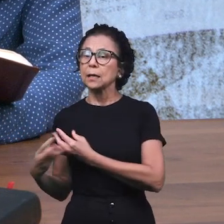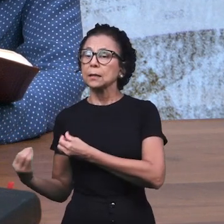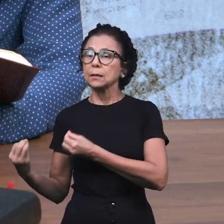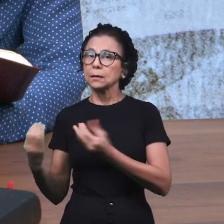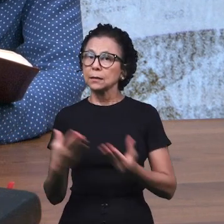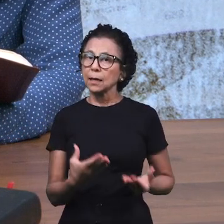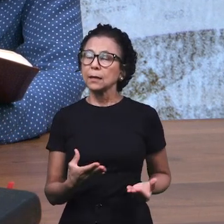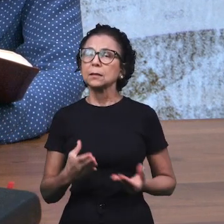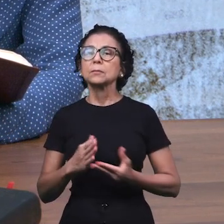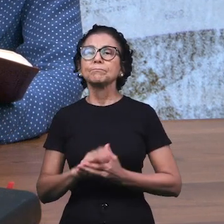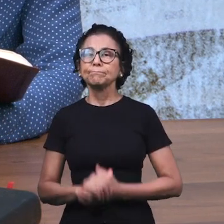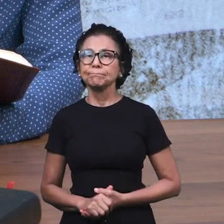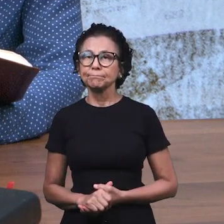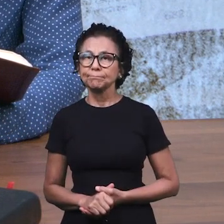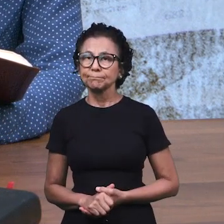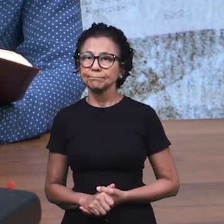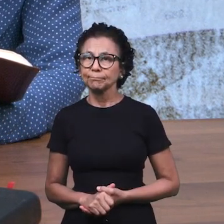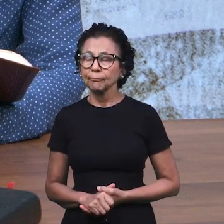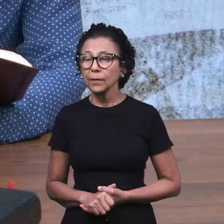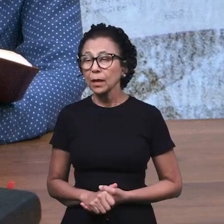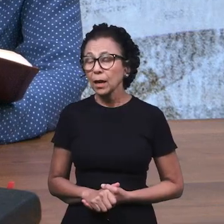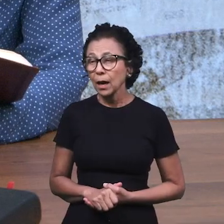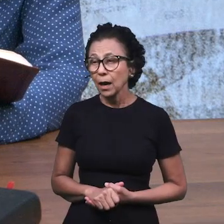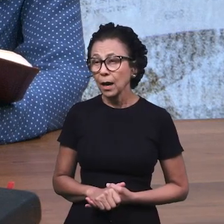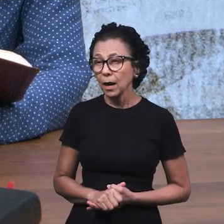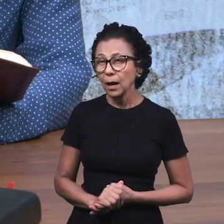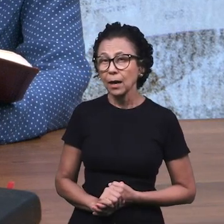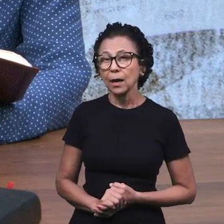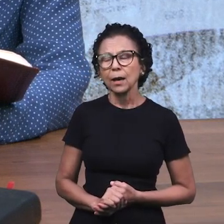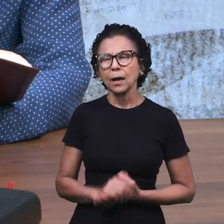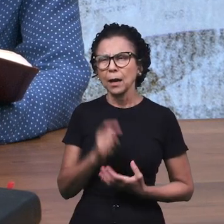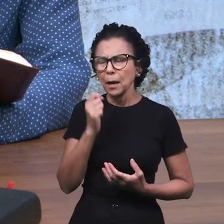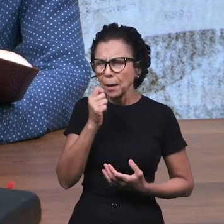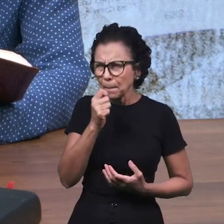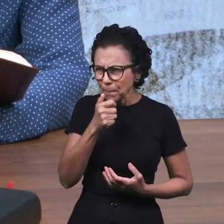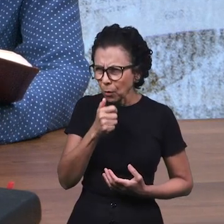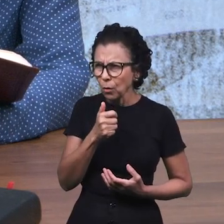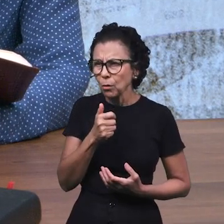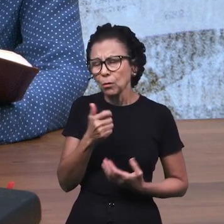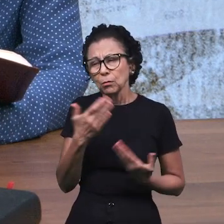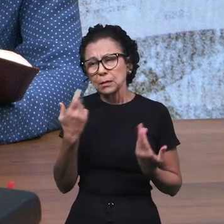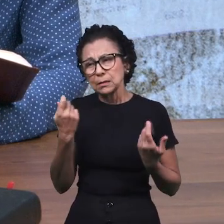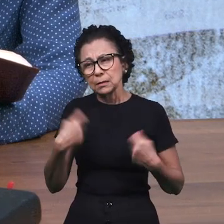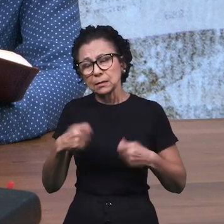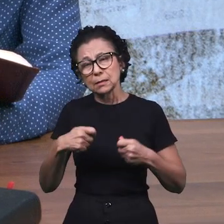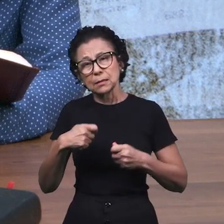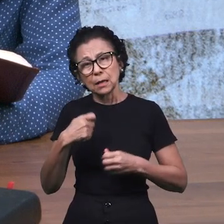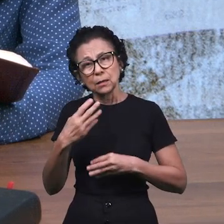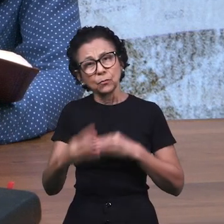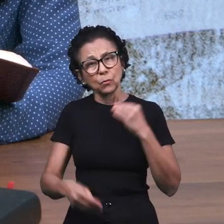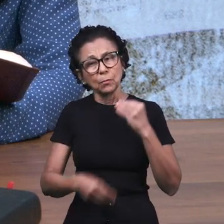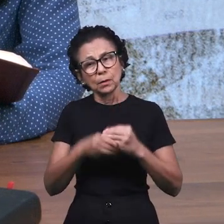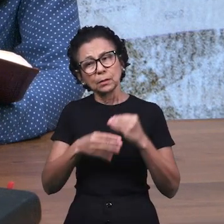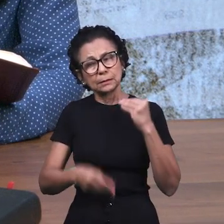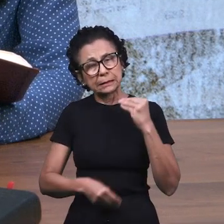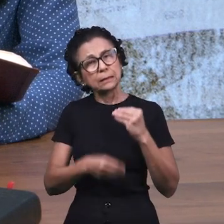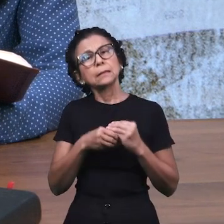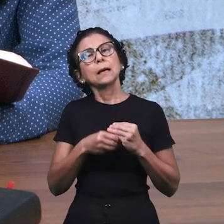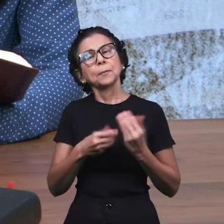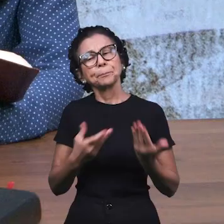pouco, mais te acrescentaria tais e tais coisas. Porque,